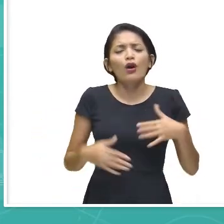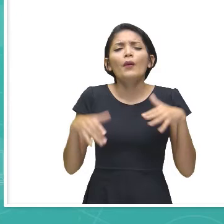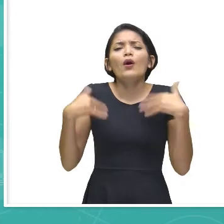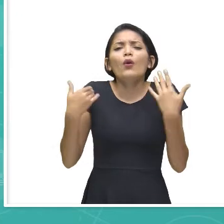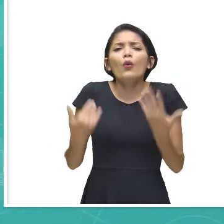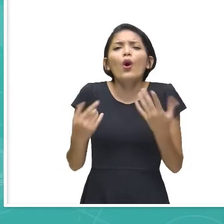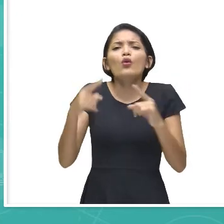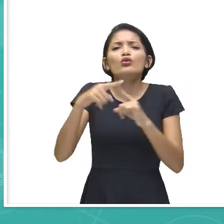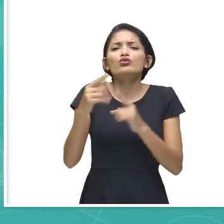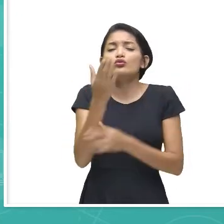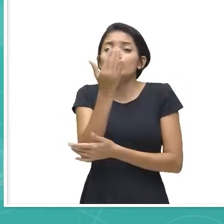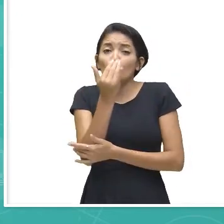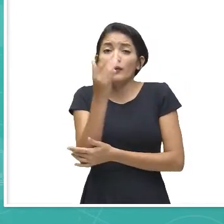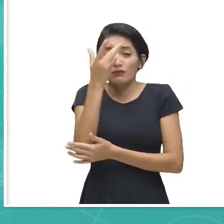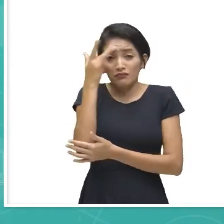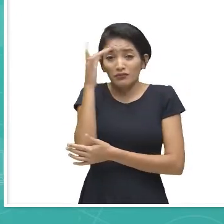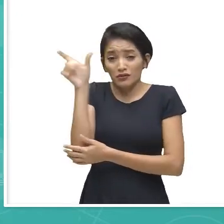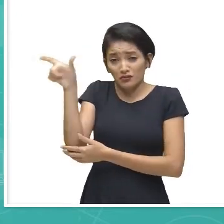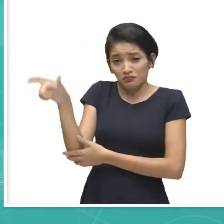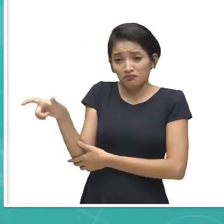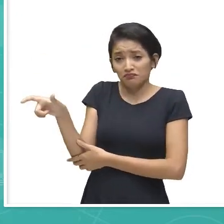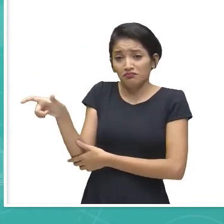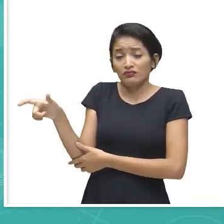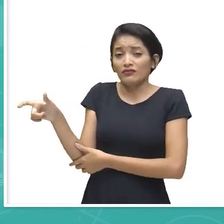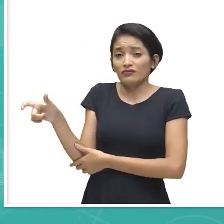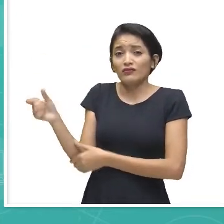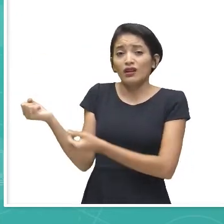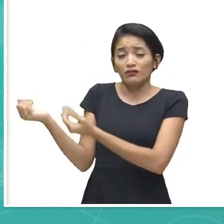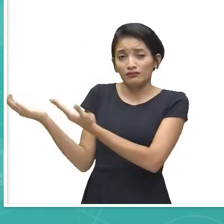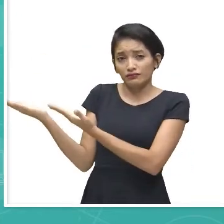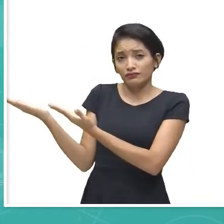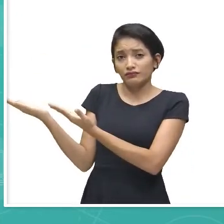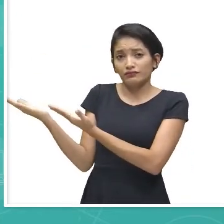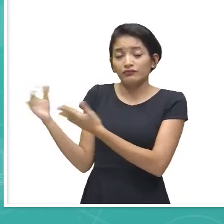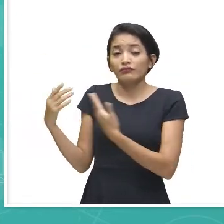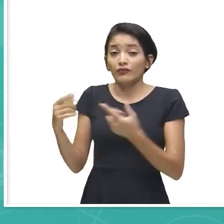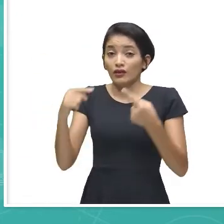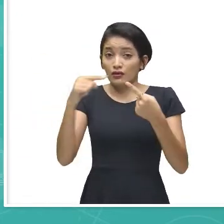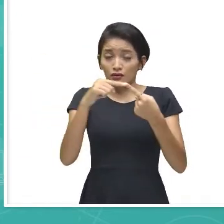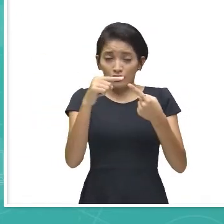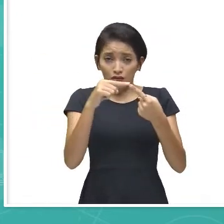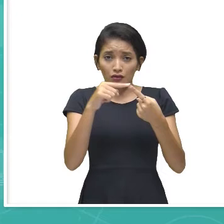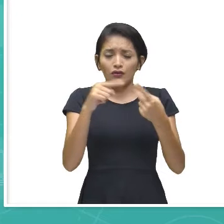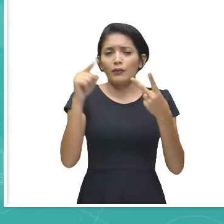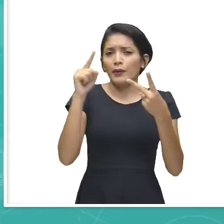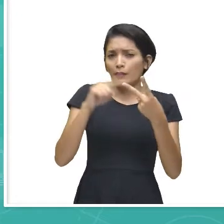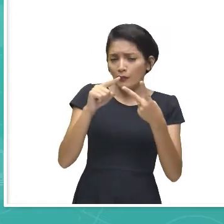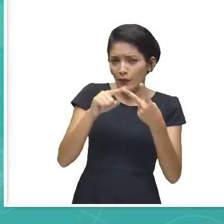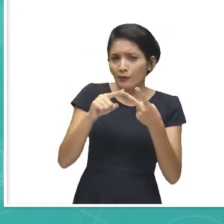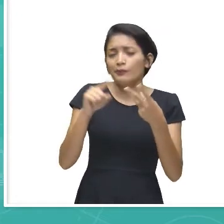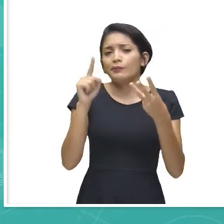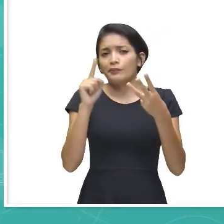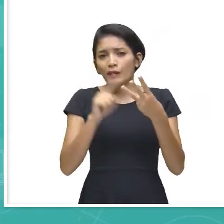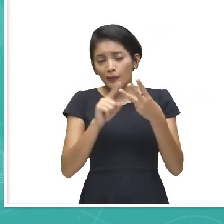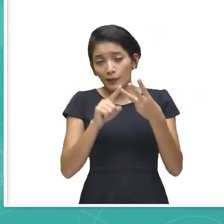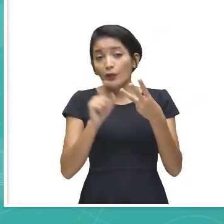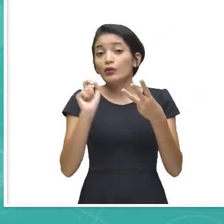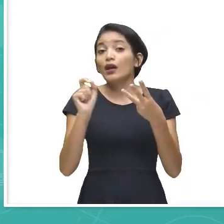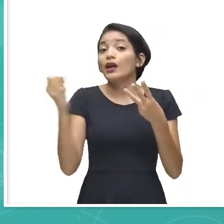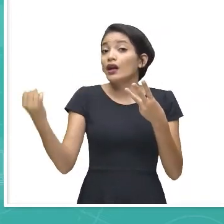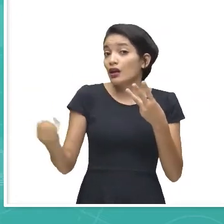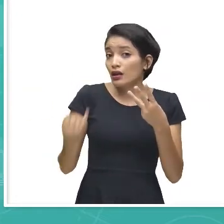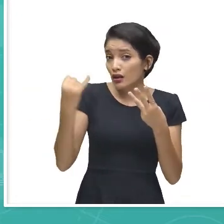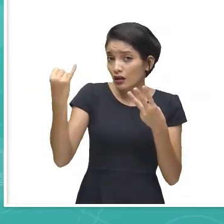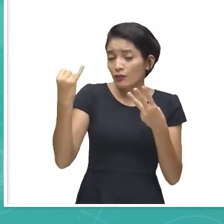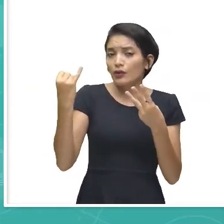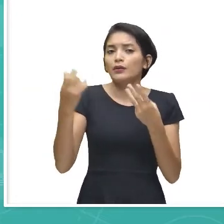tipo de alimentação dessa pessoa? Então, tanto para o endomorfo, quanto para o ecto, quanto para o meso, o importante é que